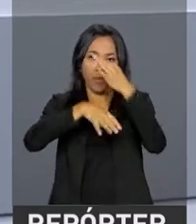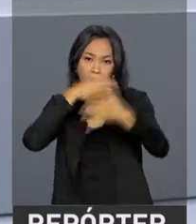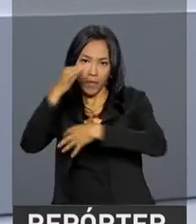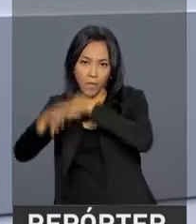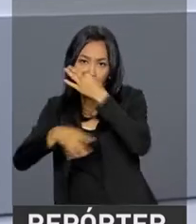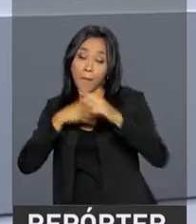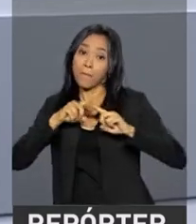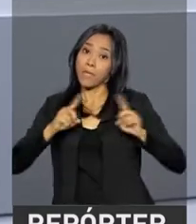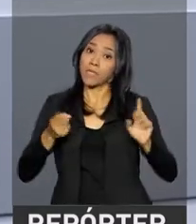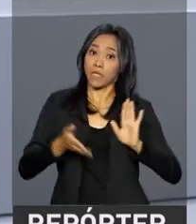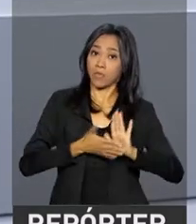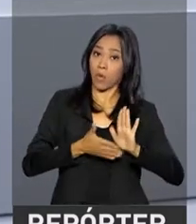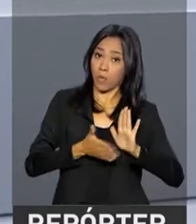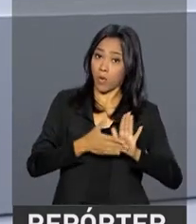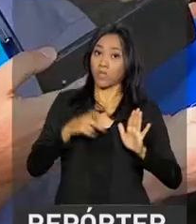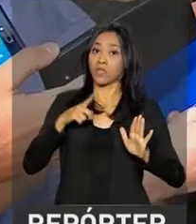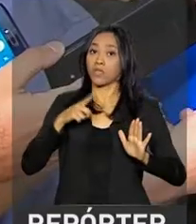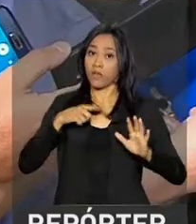de responsabilidade.